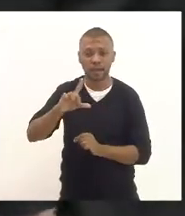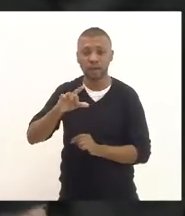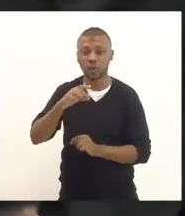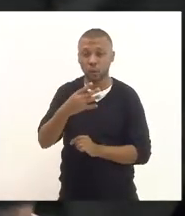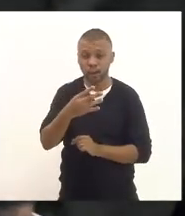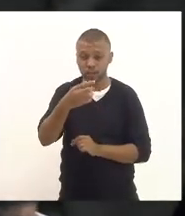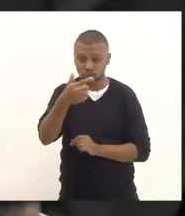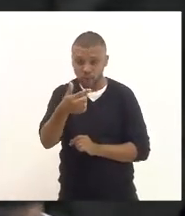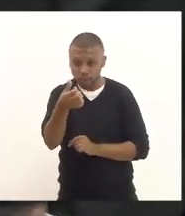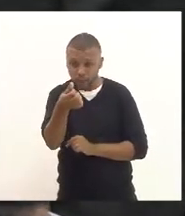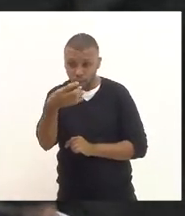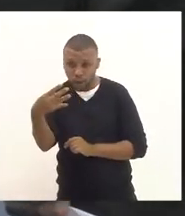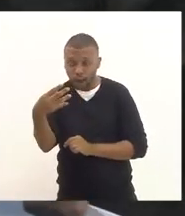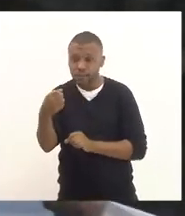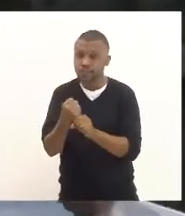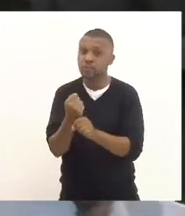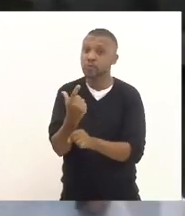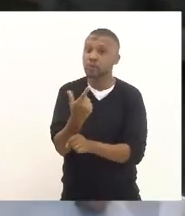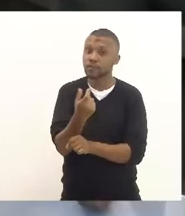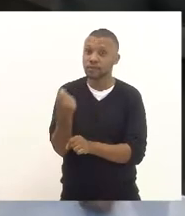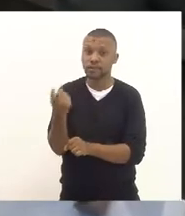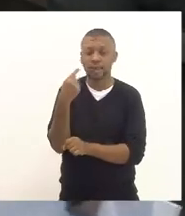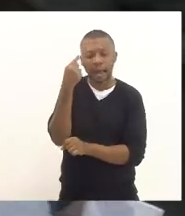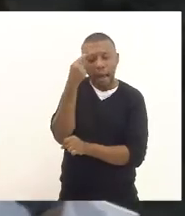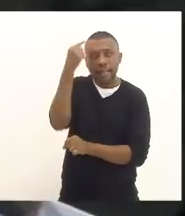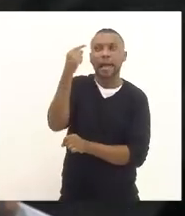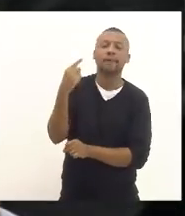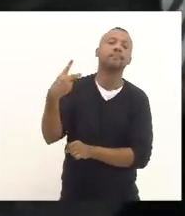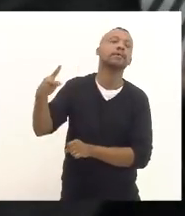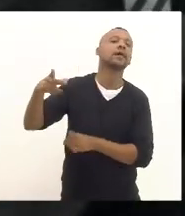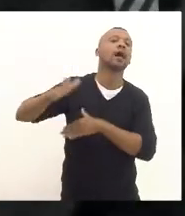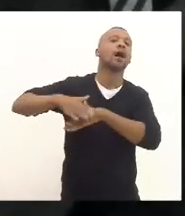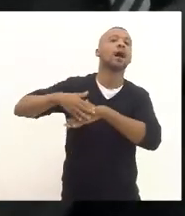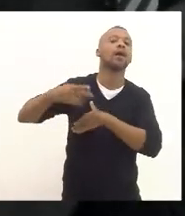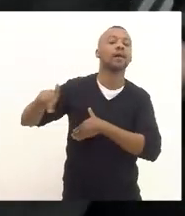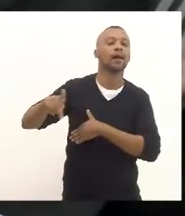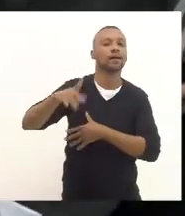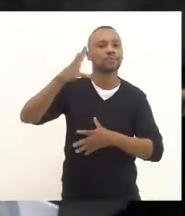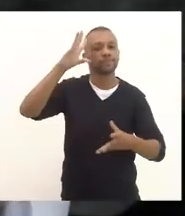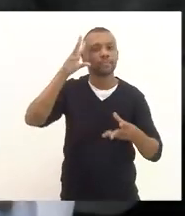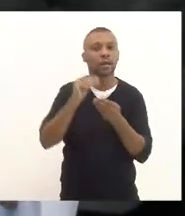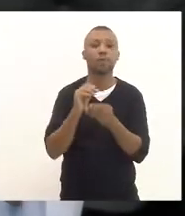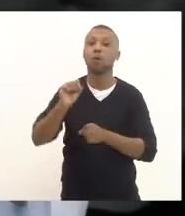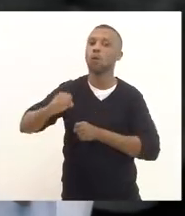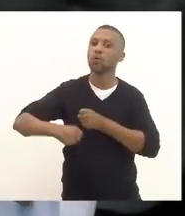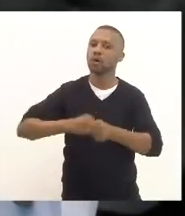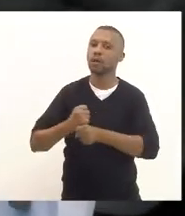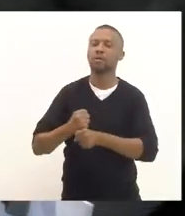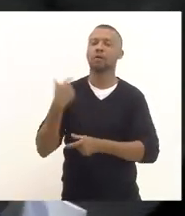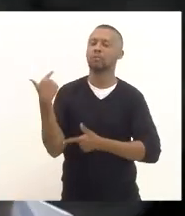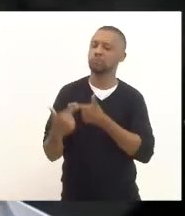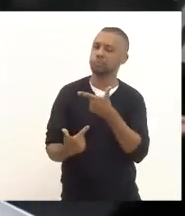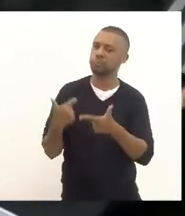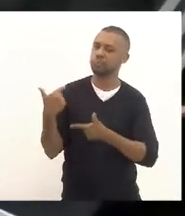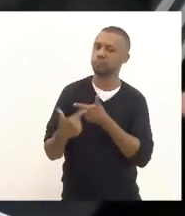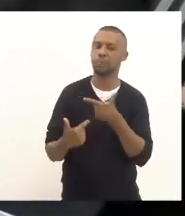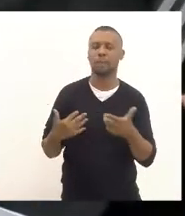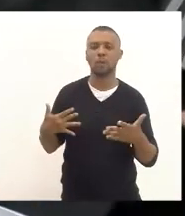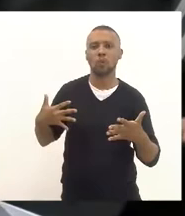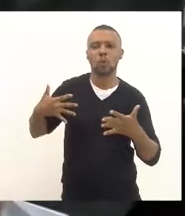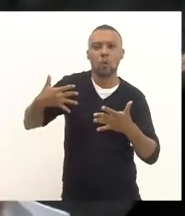2020 que tem a sua autoria intelectual todo mundo sabe disso Afinal são oito anos de trabalho na região